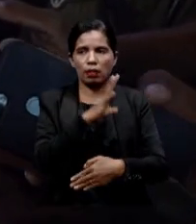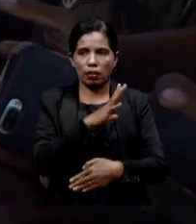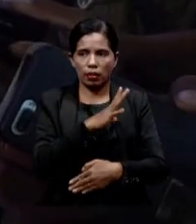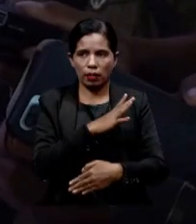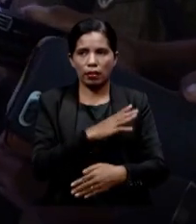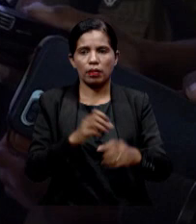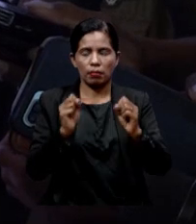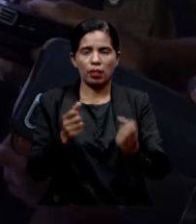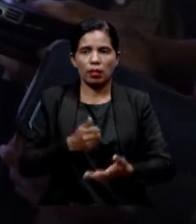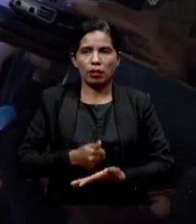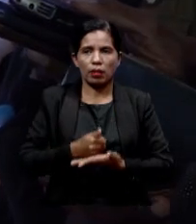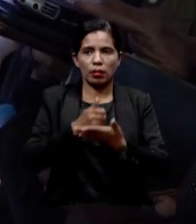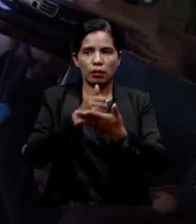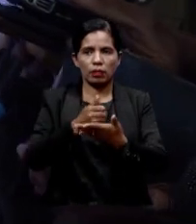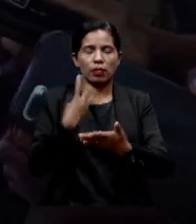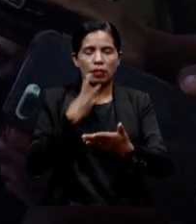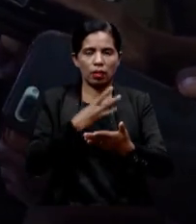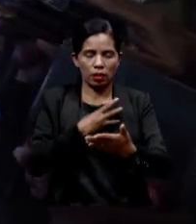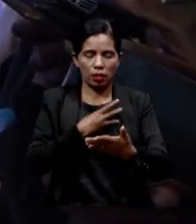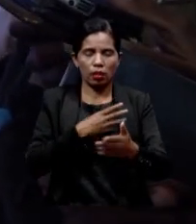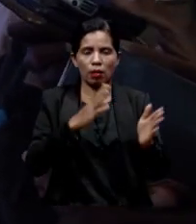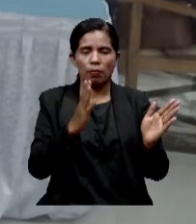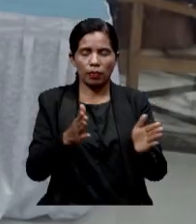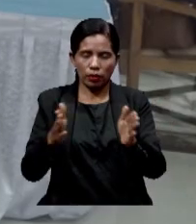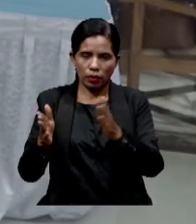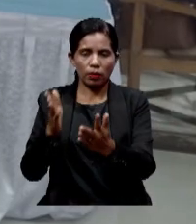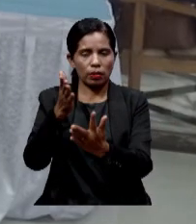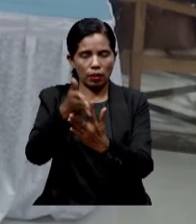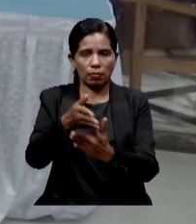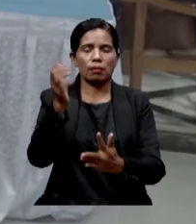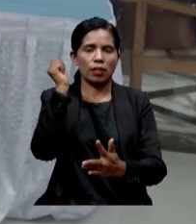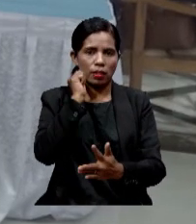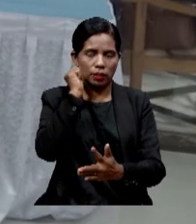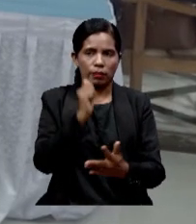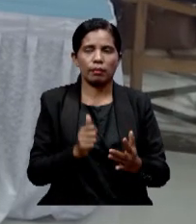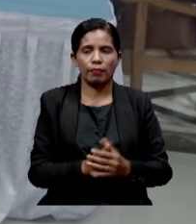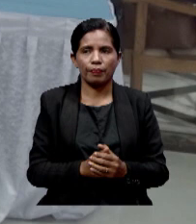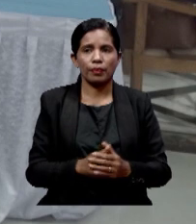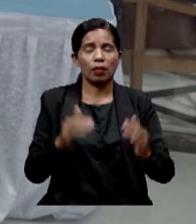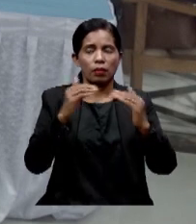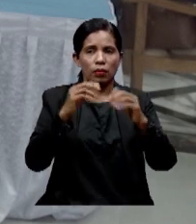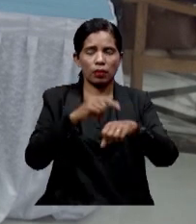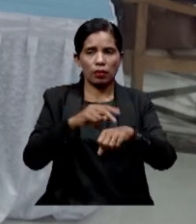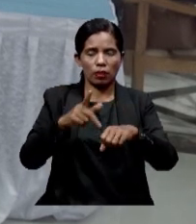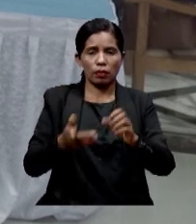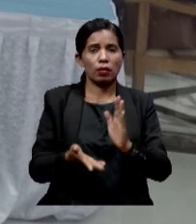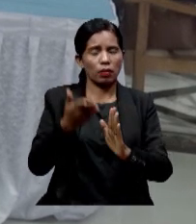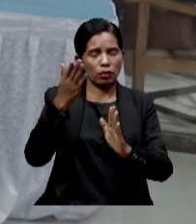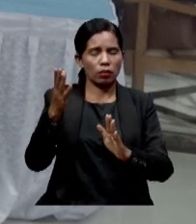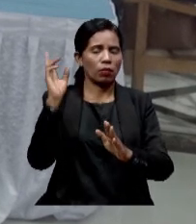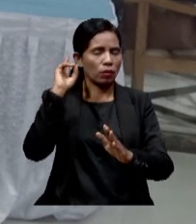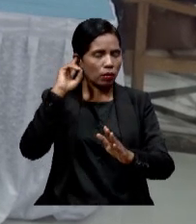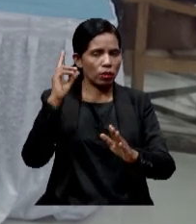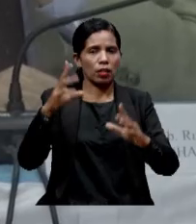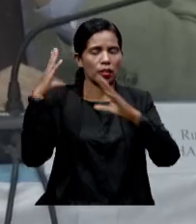ita ne bel ajuda, ita ne proceso mos bai hel, adesão ba ASEAN. Durante a conferência nível alto, né, rona opinião na experiência sira, quando